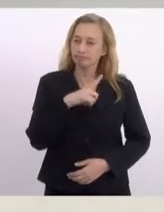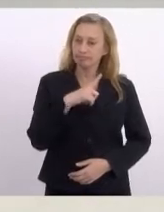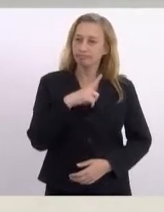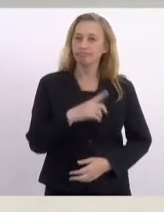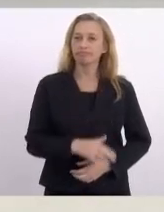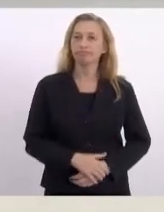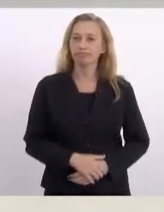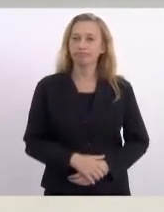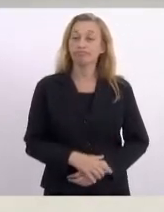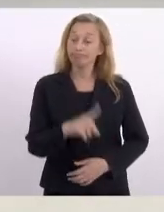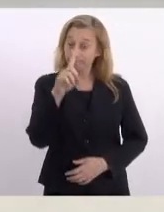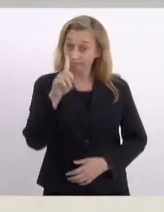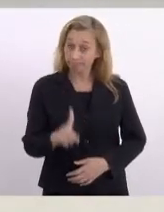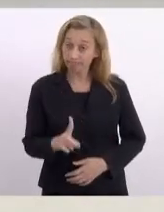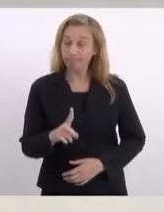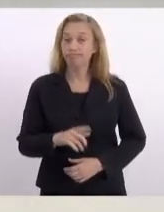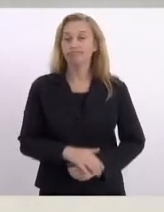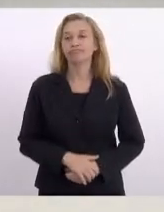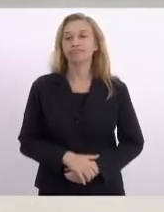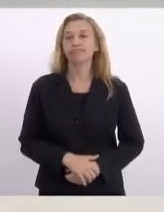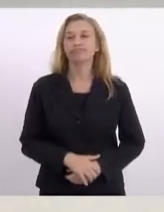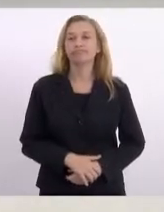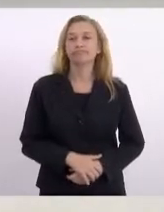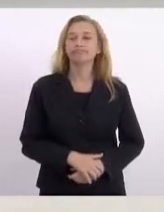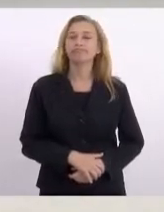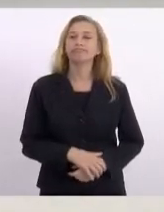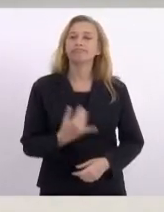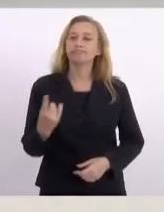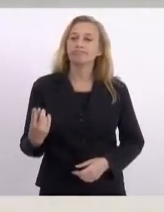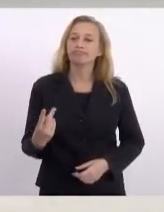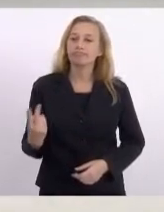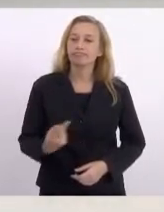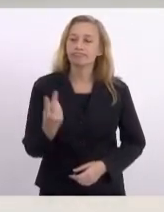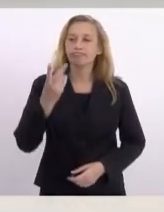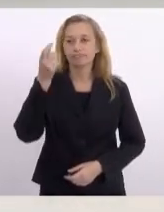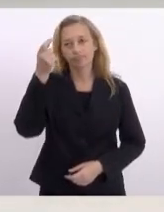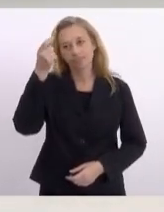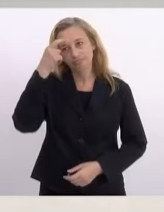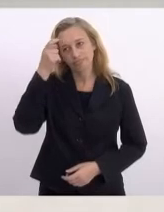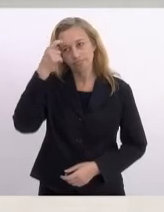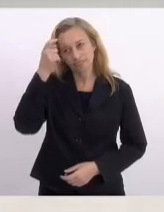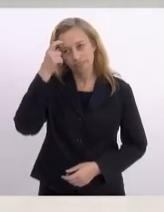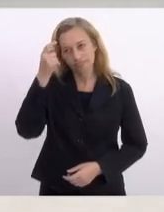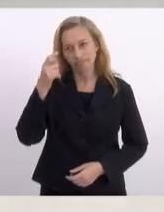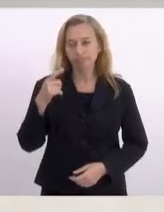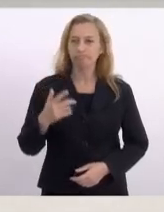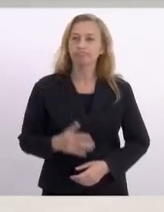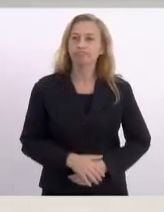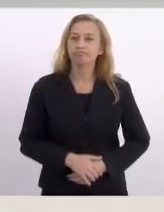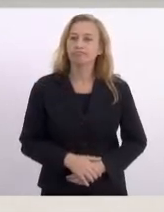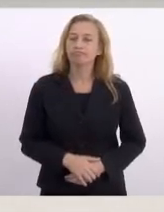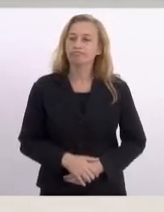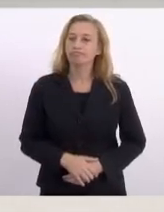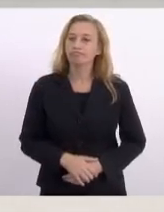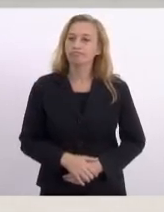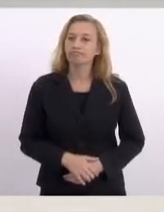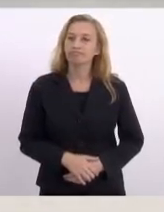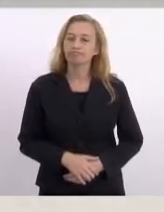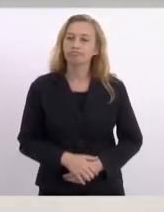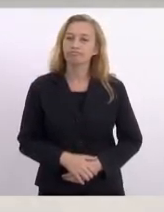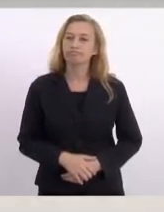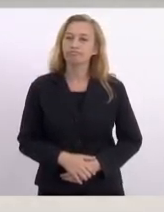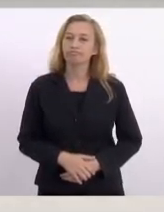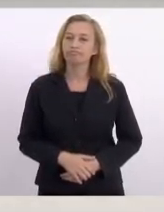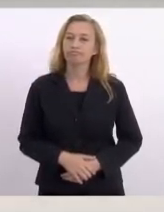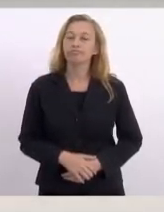a garantia de direitos, para preservação da memória e da ancestralidade do povo negro, aquela que traz